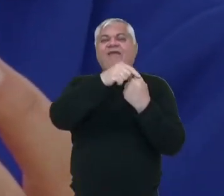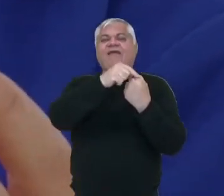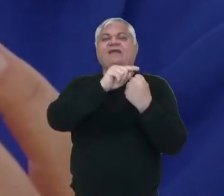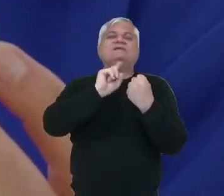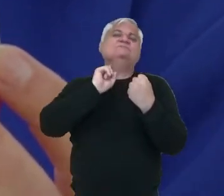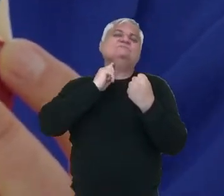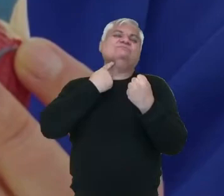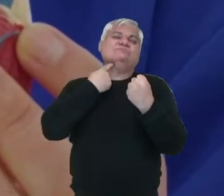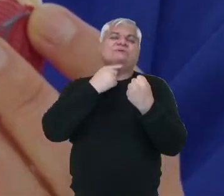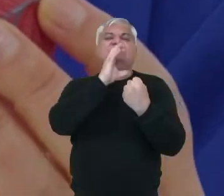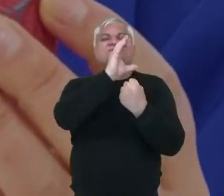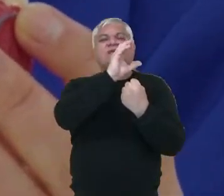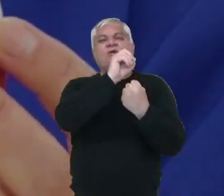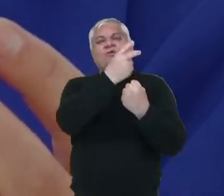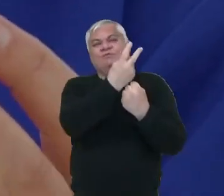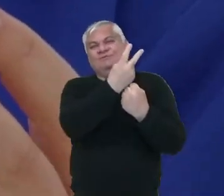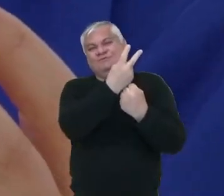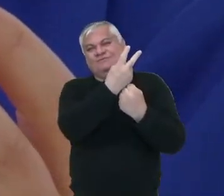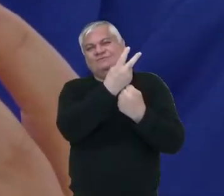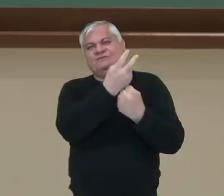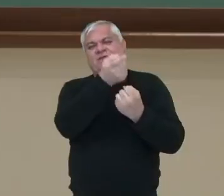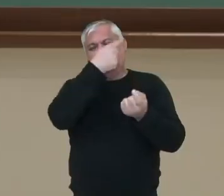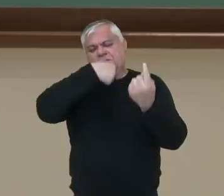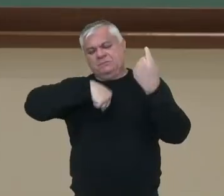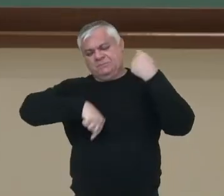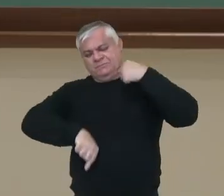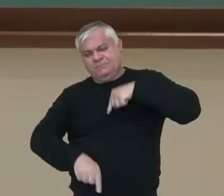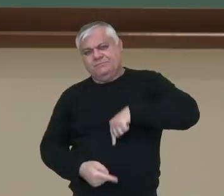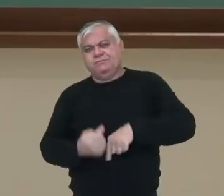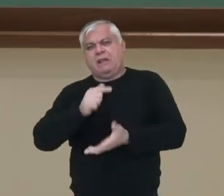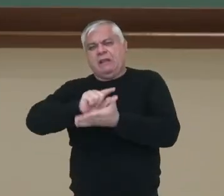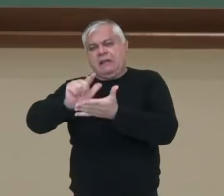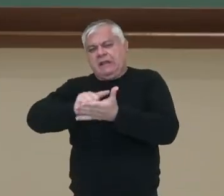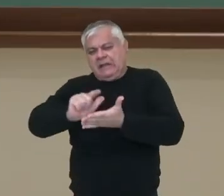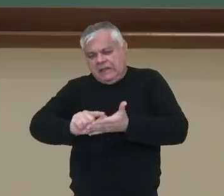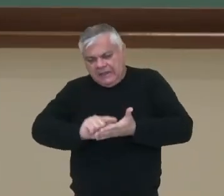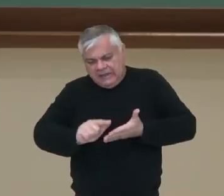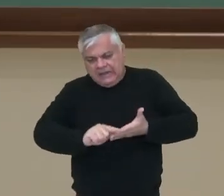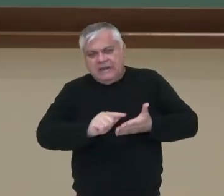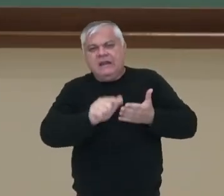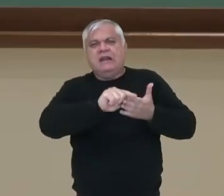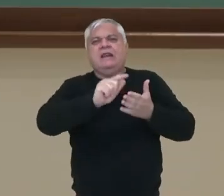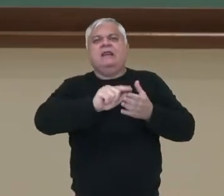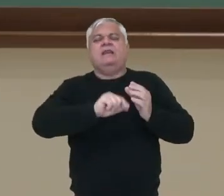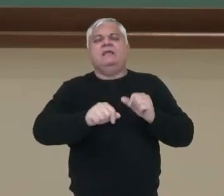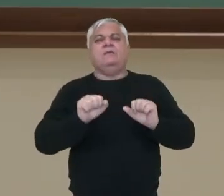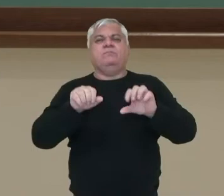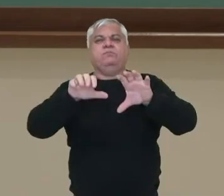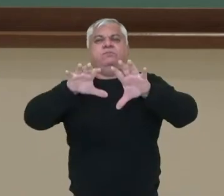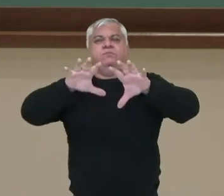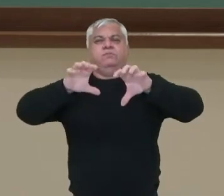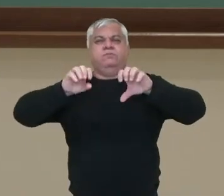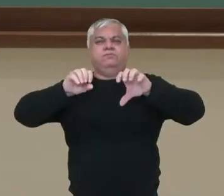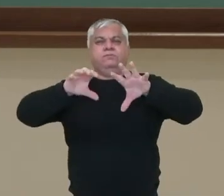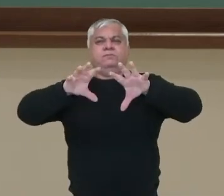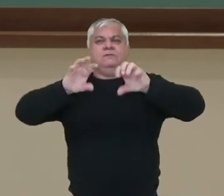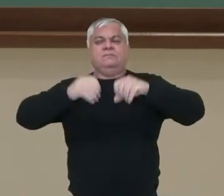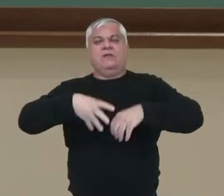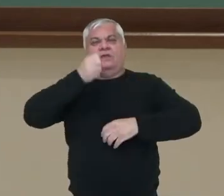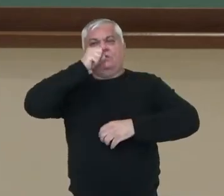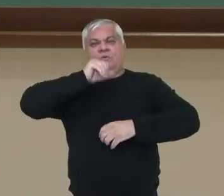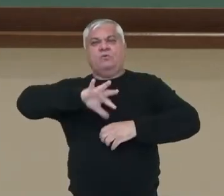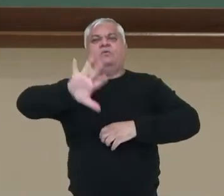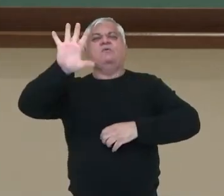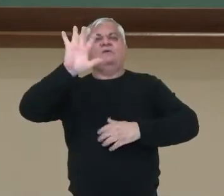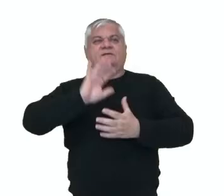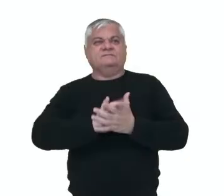em gás carbônico, que já passou pelo corpo todo, voltou para cá e vai passar para os pulmões, né? Então, se você olhar aqui